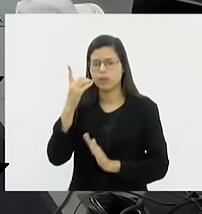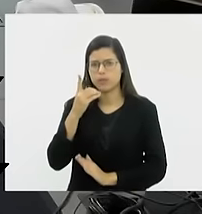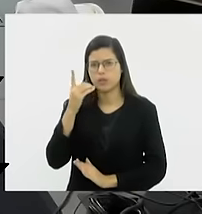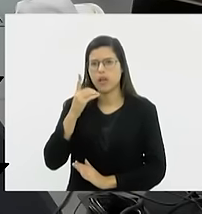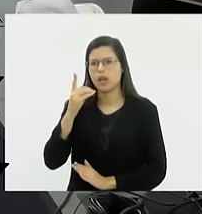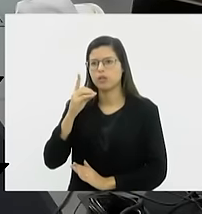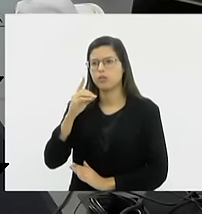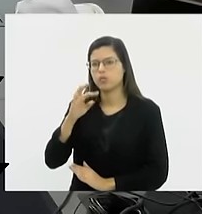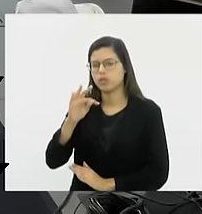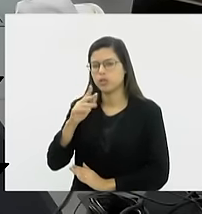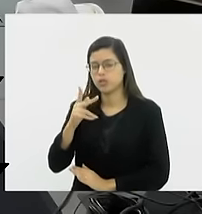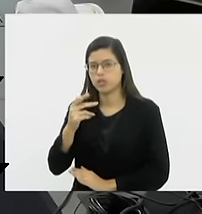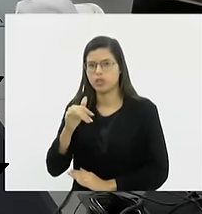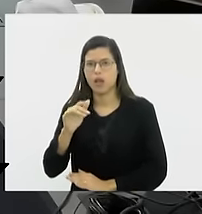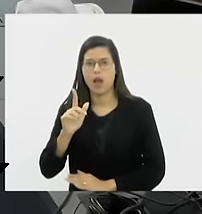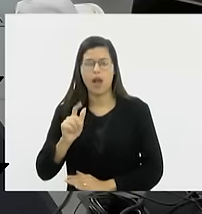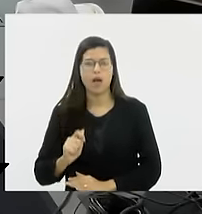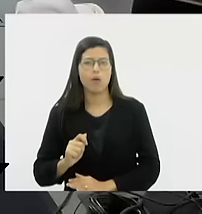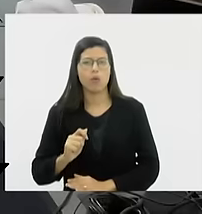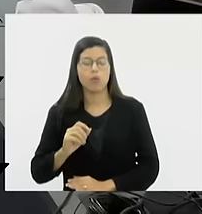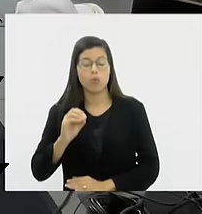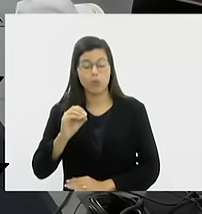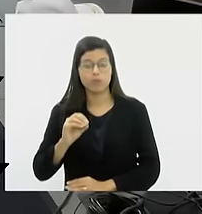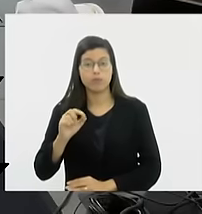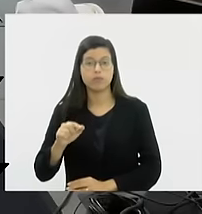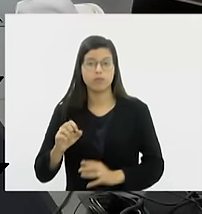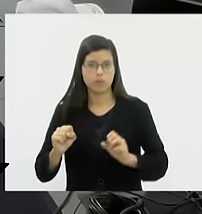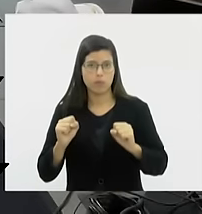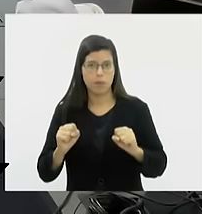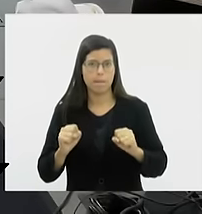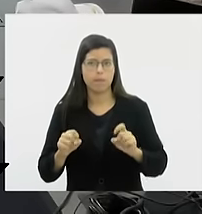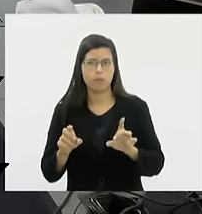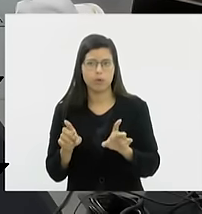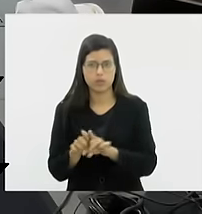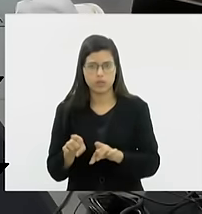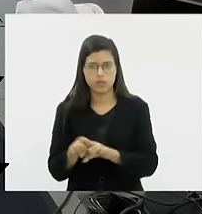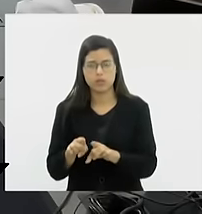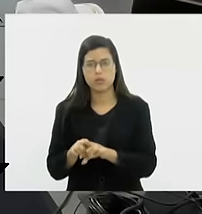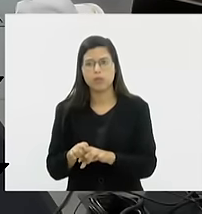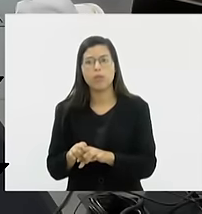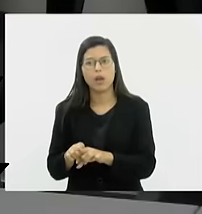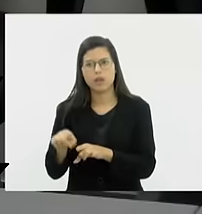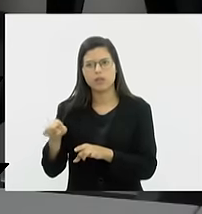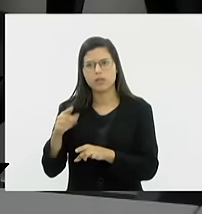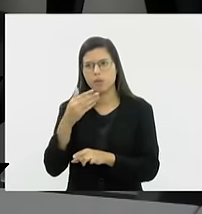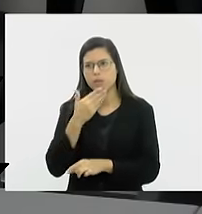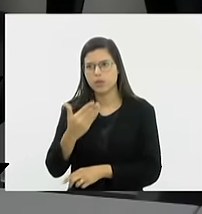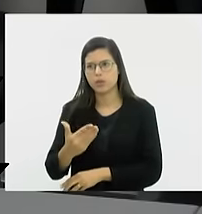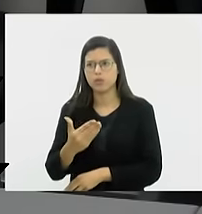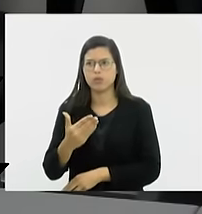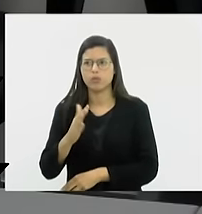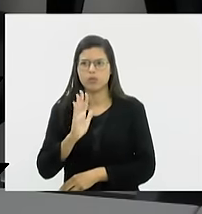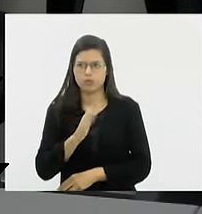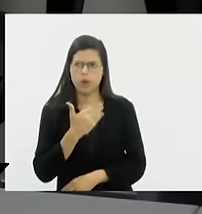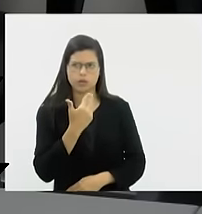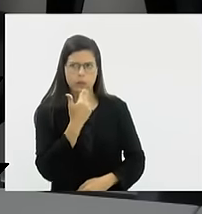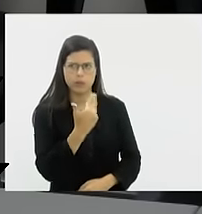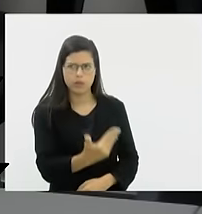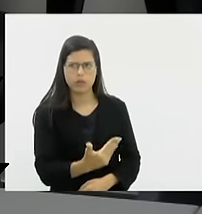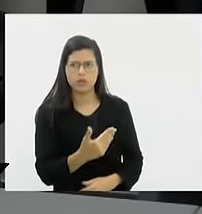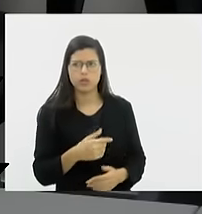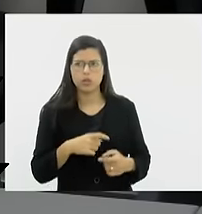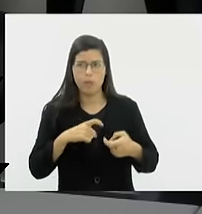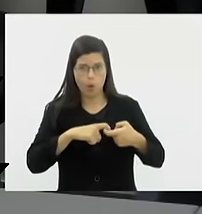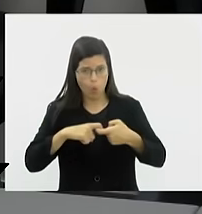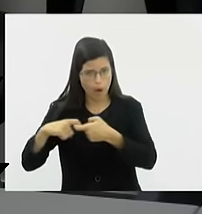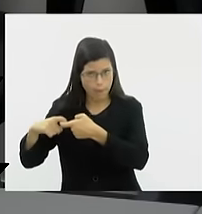obviamente, a diligência na área que Vossa Excelência determinar. E... Já tinha até pedido um amigo ali, já estava tudo certo, mas com reboque,